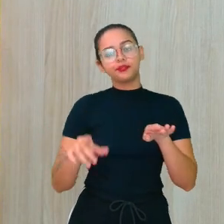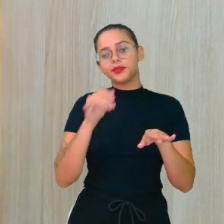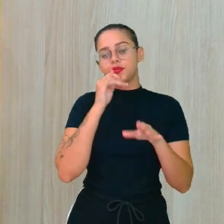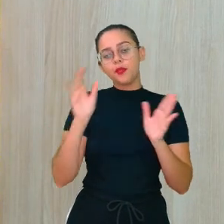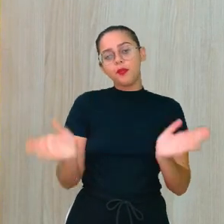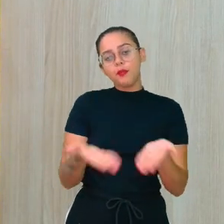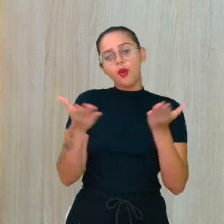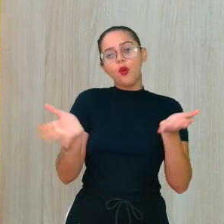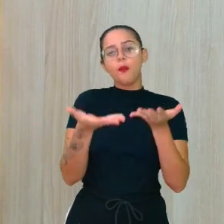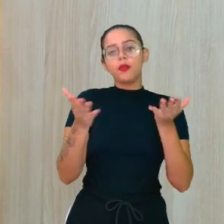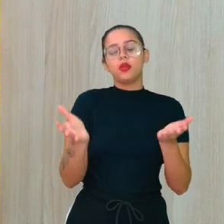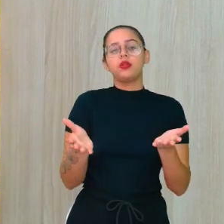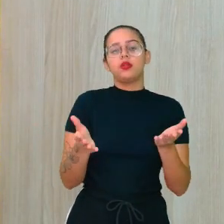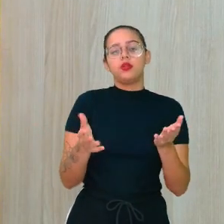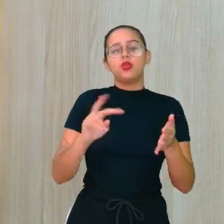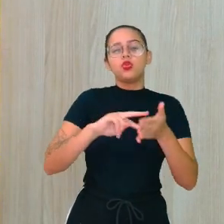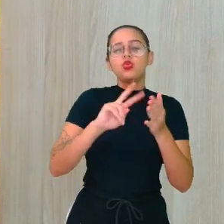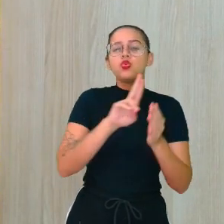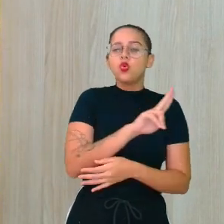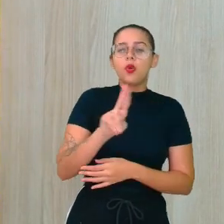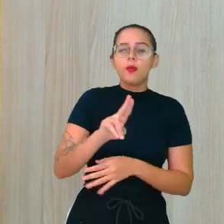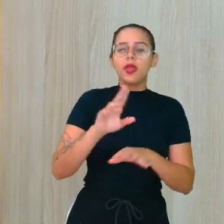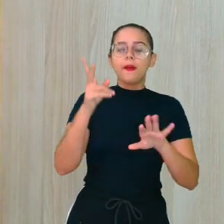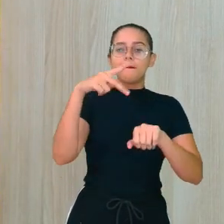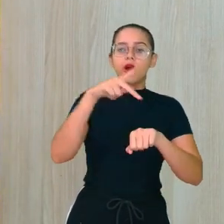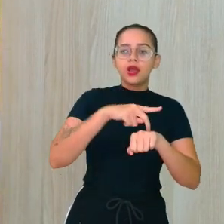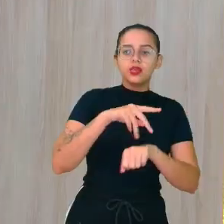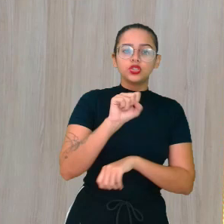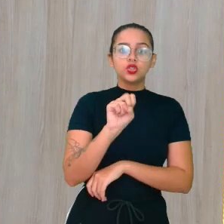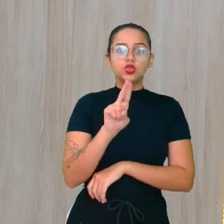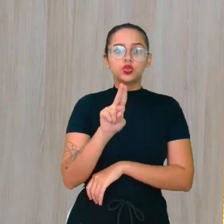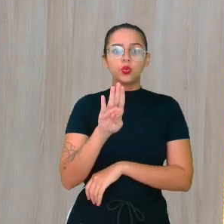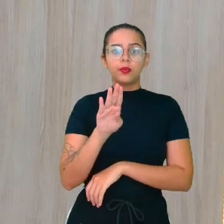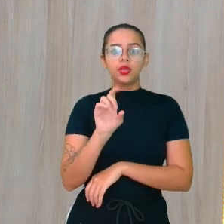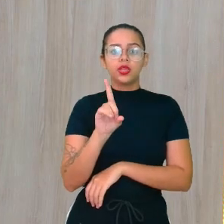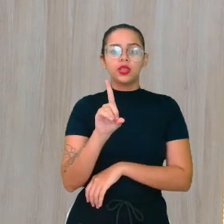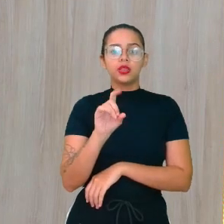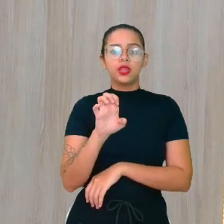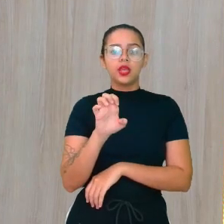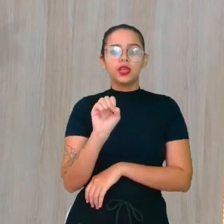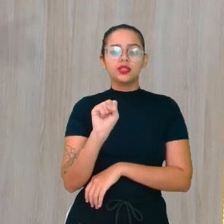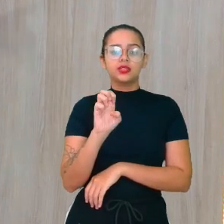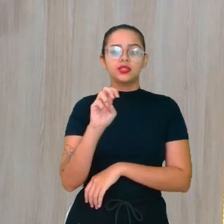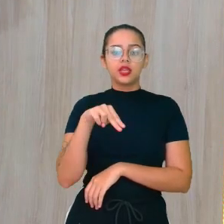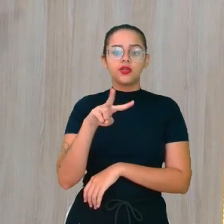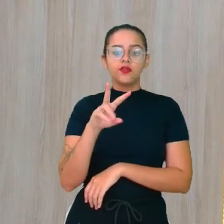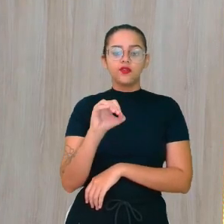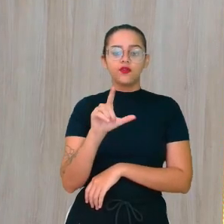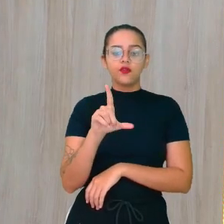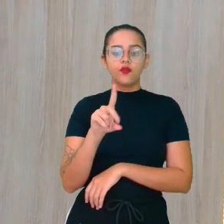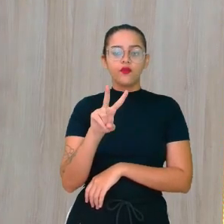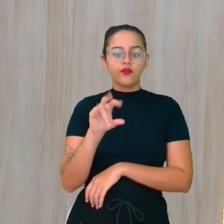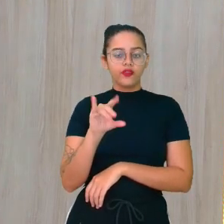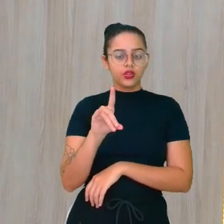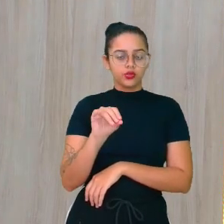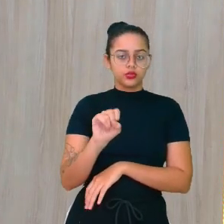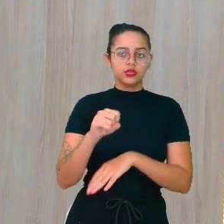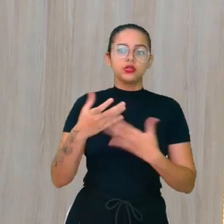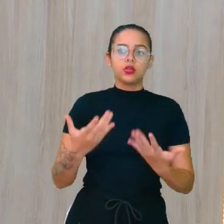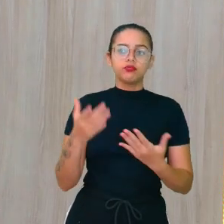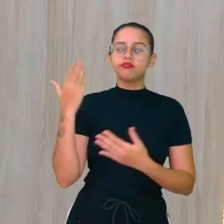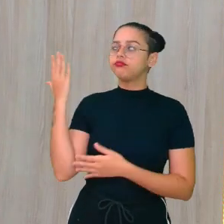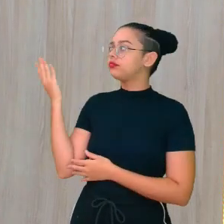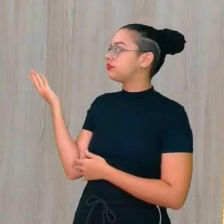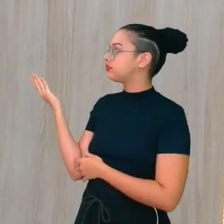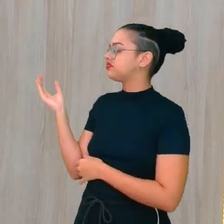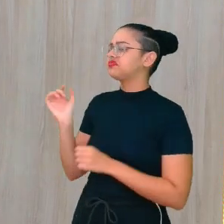chamados países subdesenvolvidos. E vamos ver o porquê. Exatamente. E equidade já, você pode assim perguntar, o que é equidade, professora? A